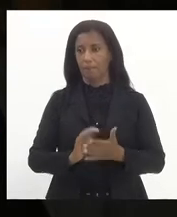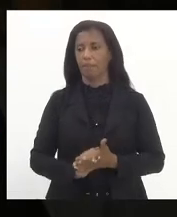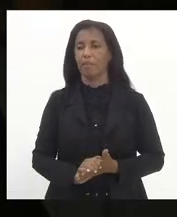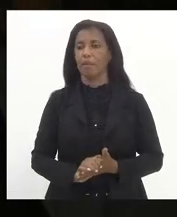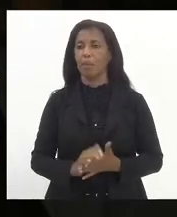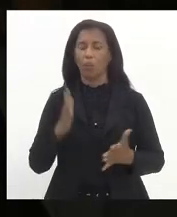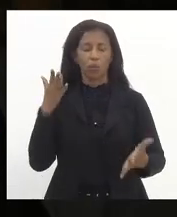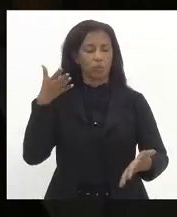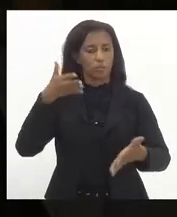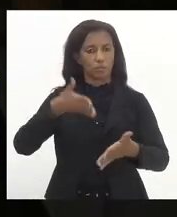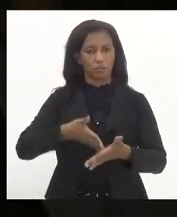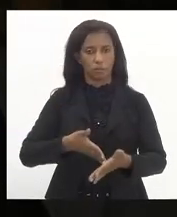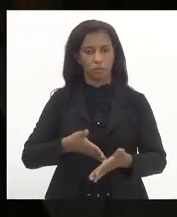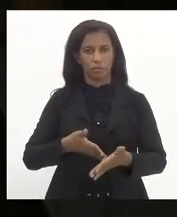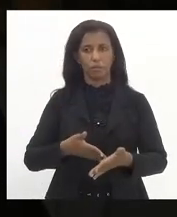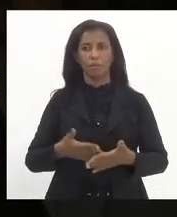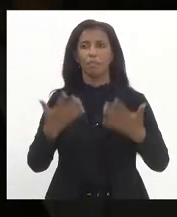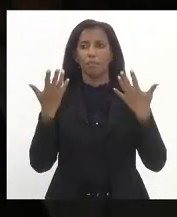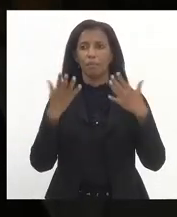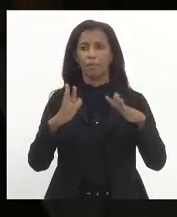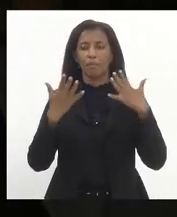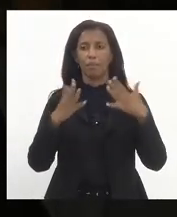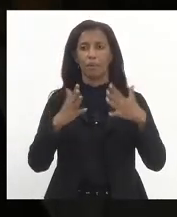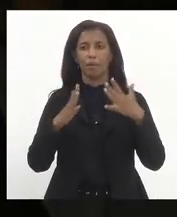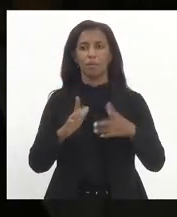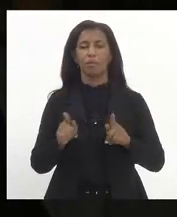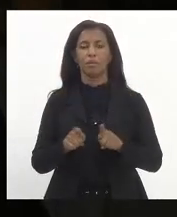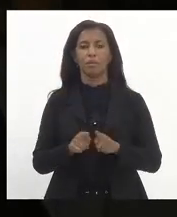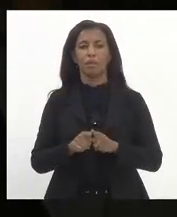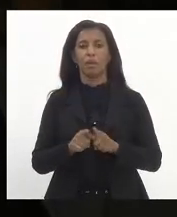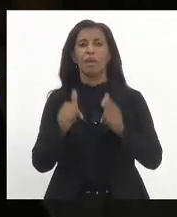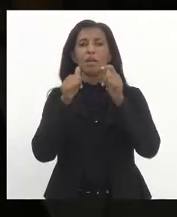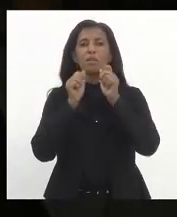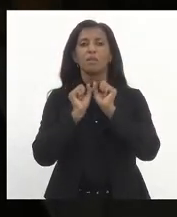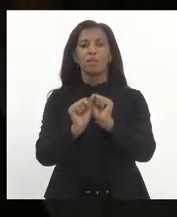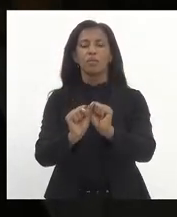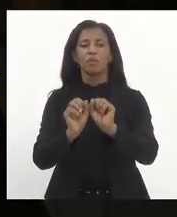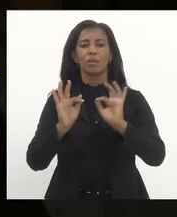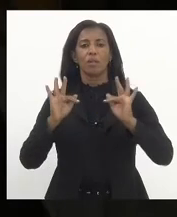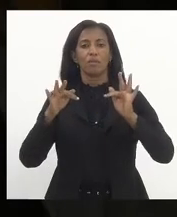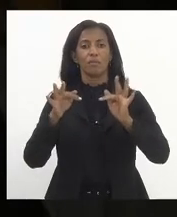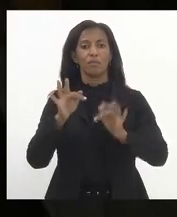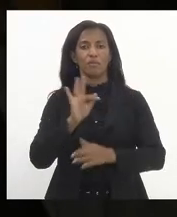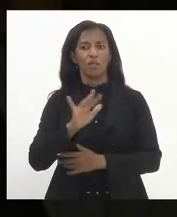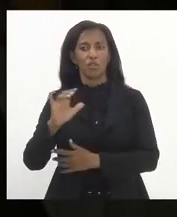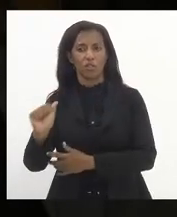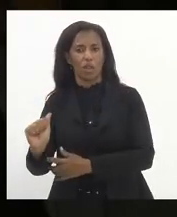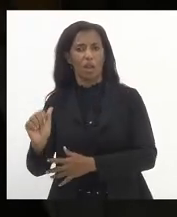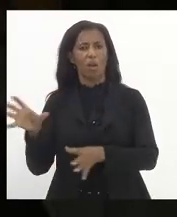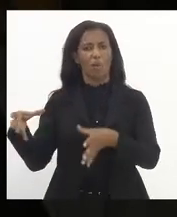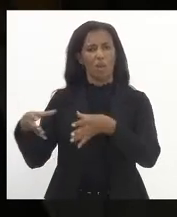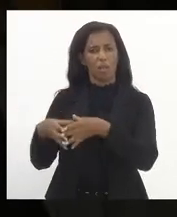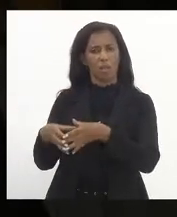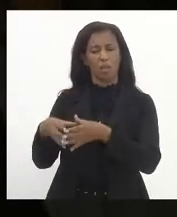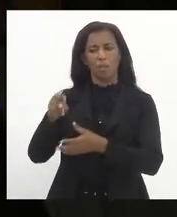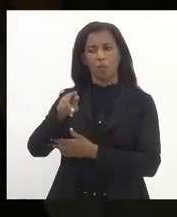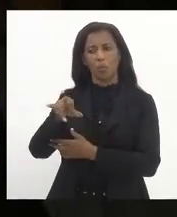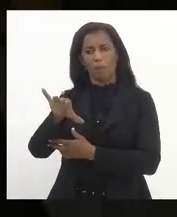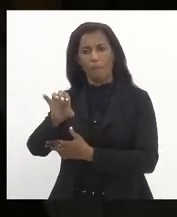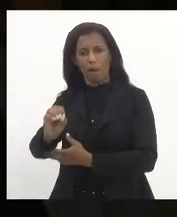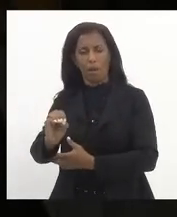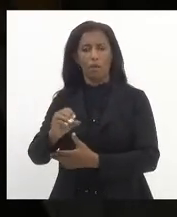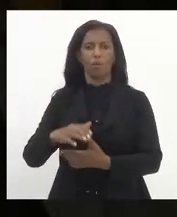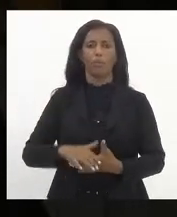muito central. Saúdo, inclusive, a assessoria fiscal da Assembleia, né, a equipe do professor Mauro Osório,